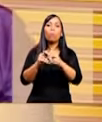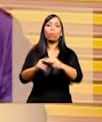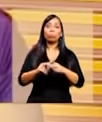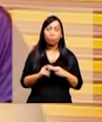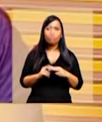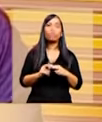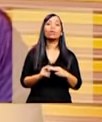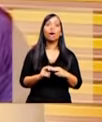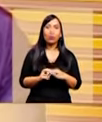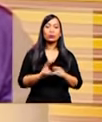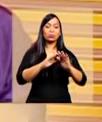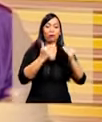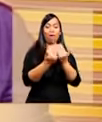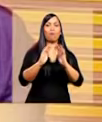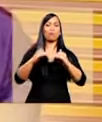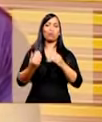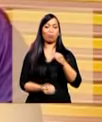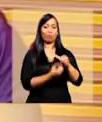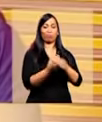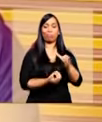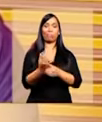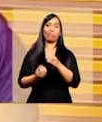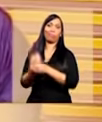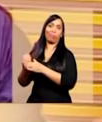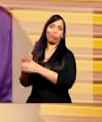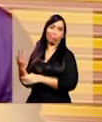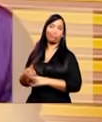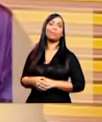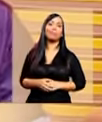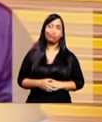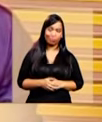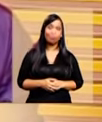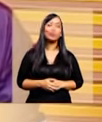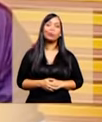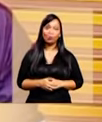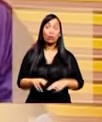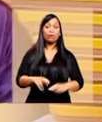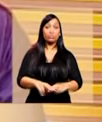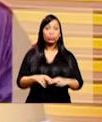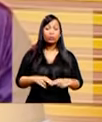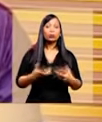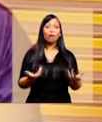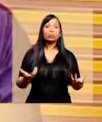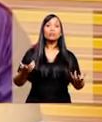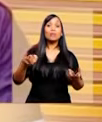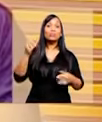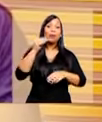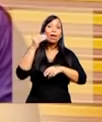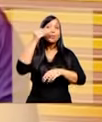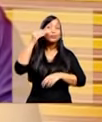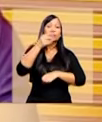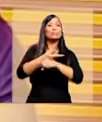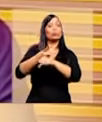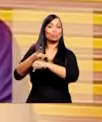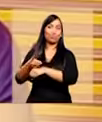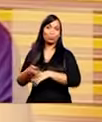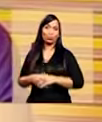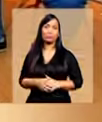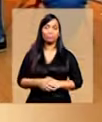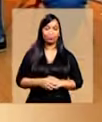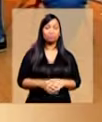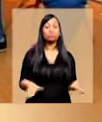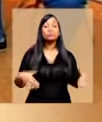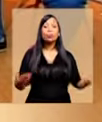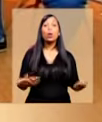a partir justamente das comunidades que vão sendo criadas justamente a partir dessa mesma experiência de busca.